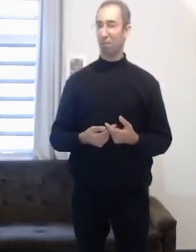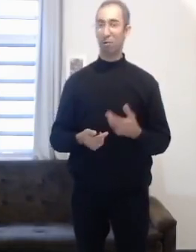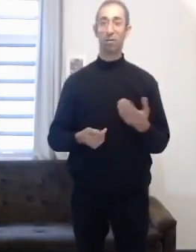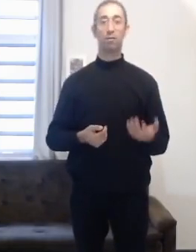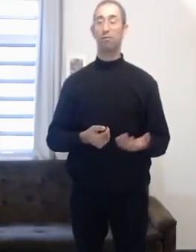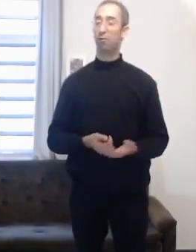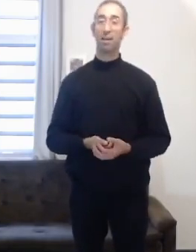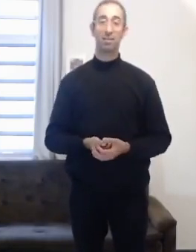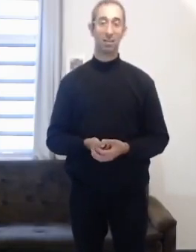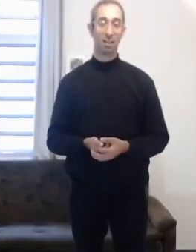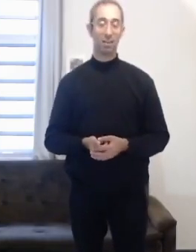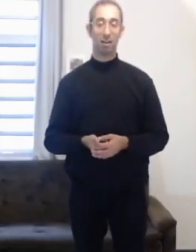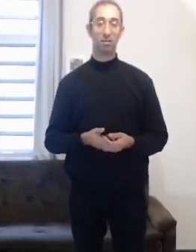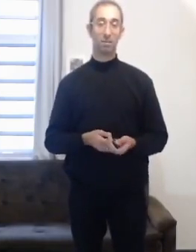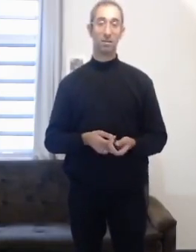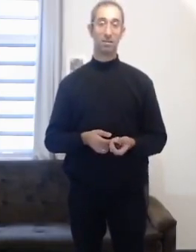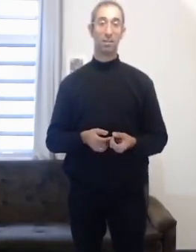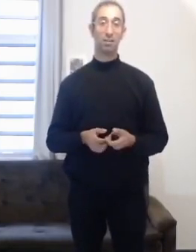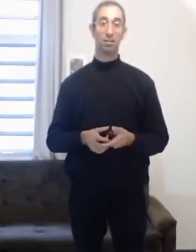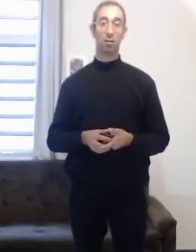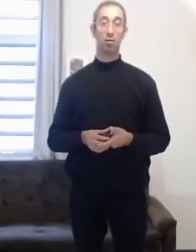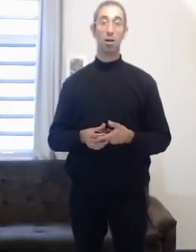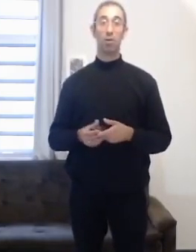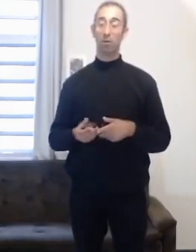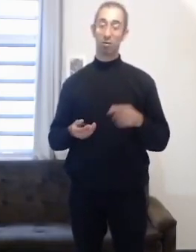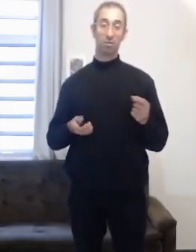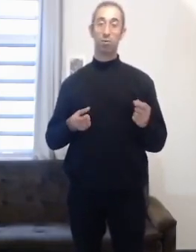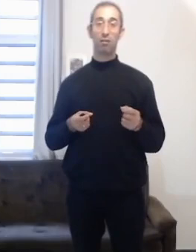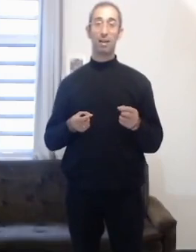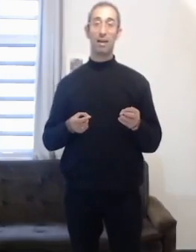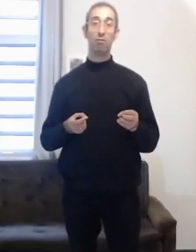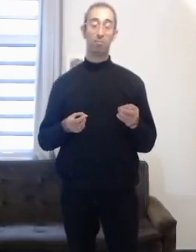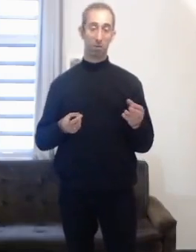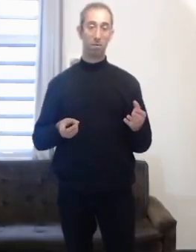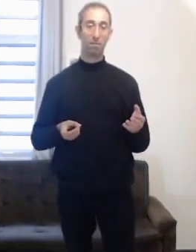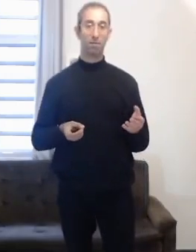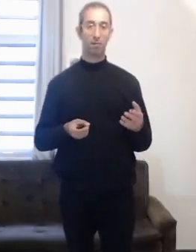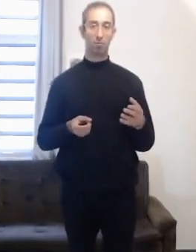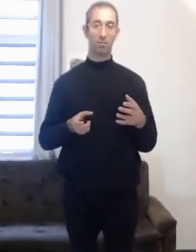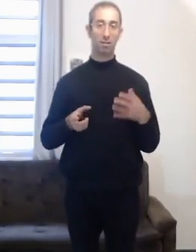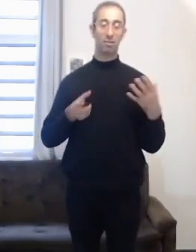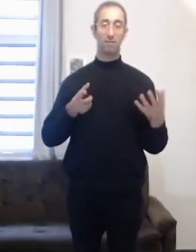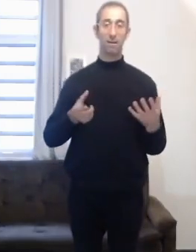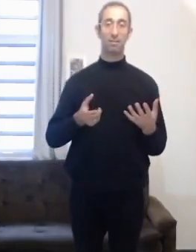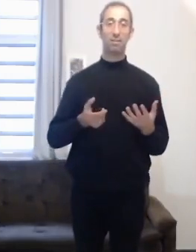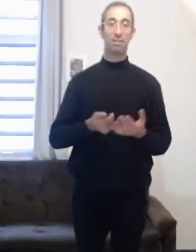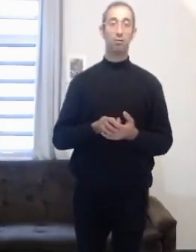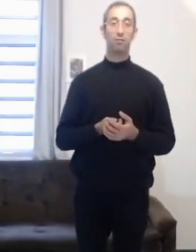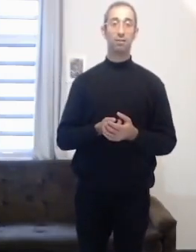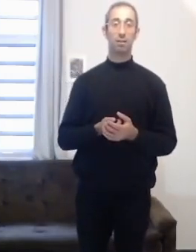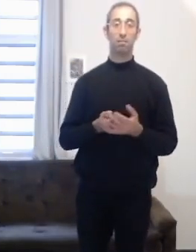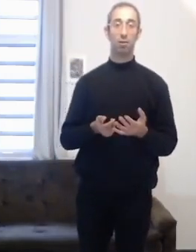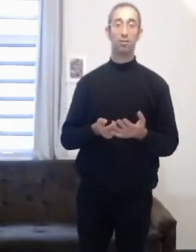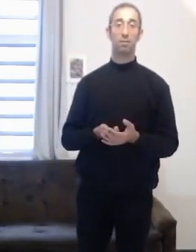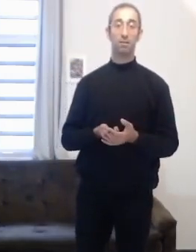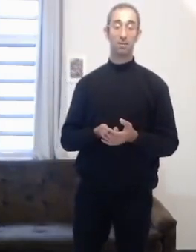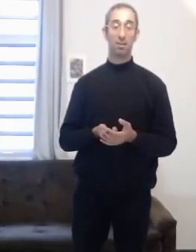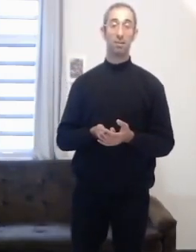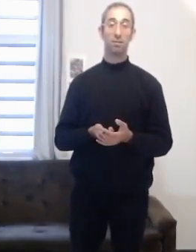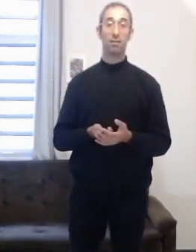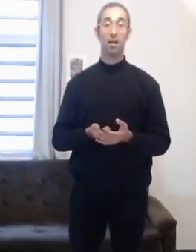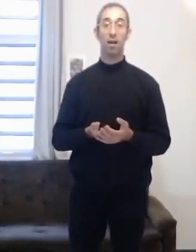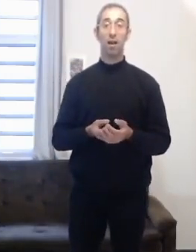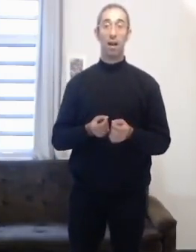né? Uma outra influência, né, na nossa pesquisa. Então, uma coisa muito legal quando você está nessa fase inicial de fazer hipótese